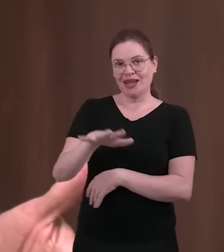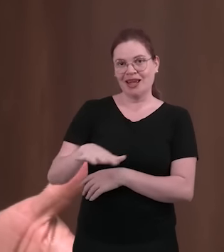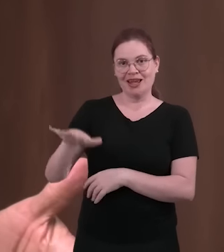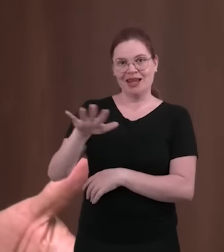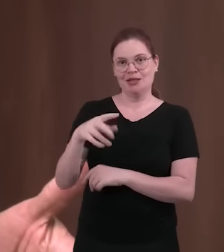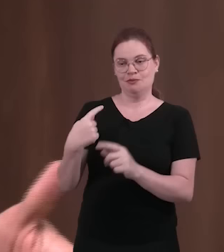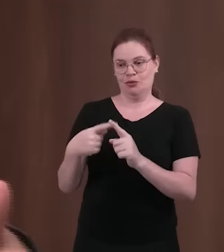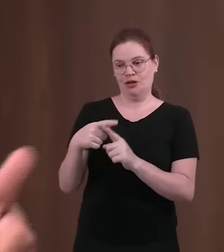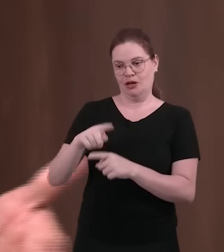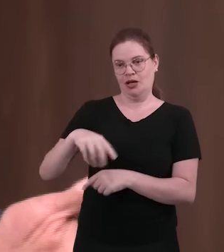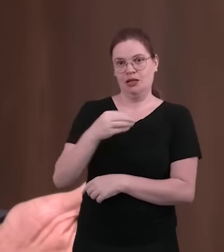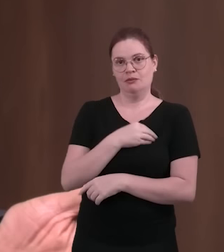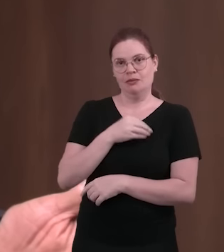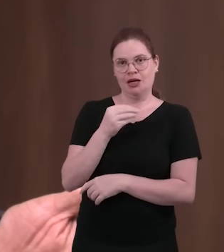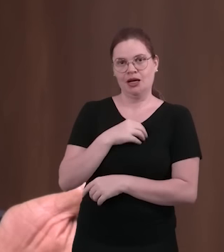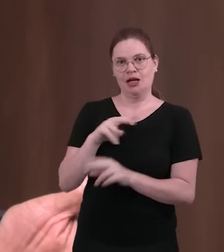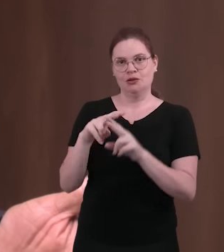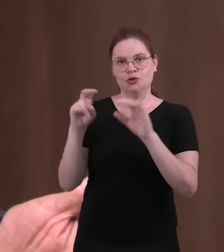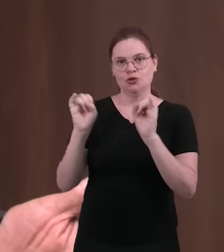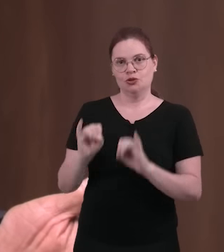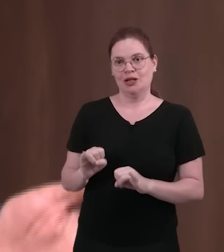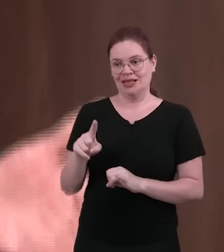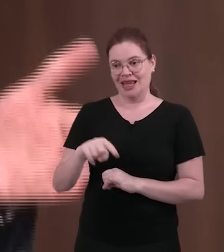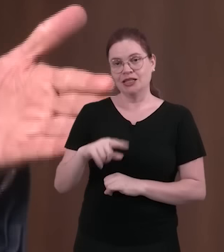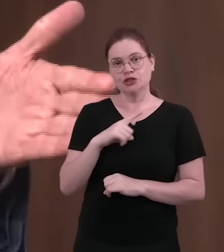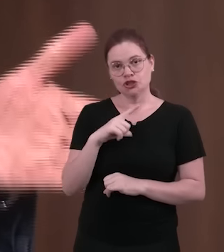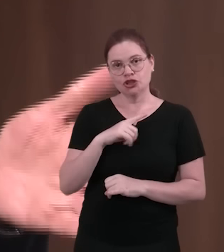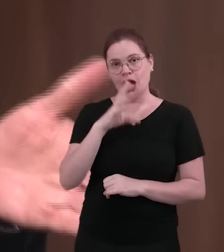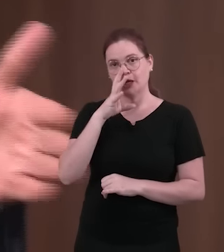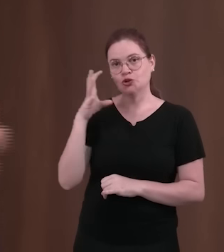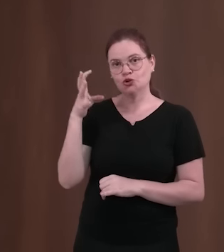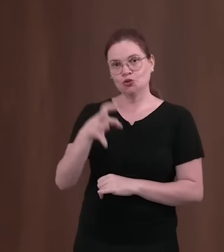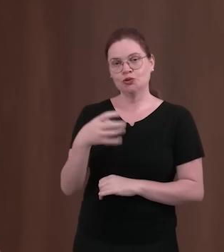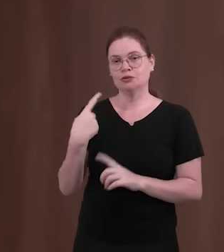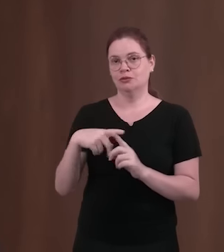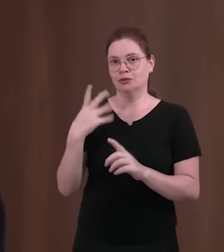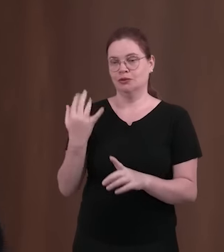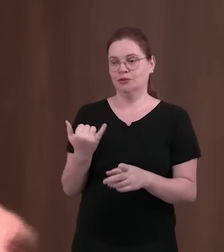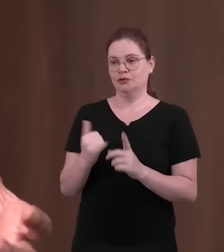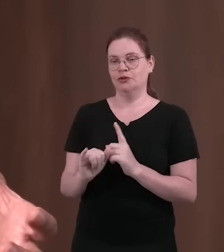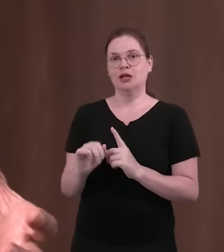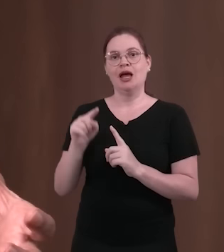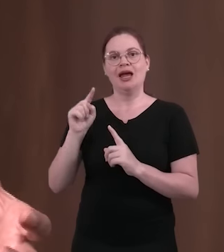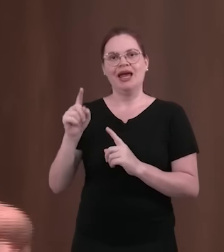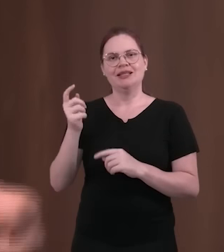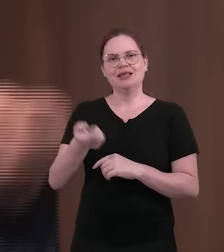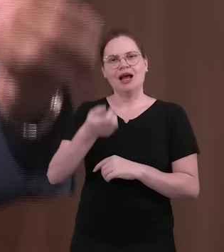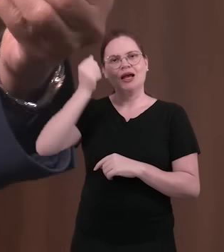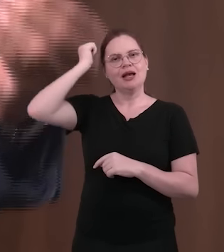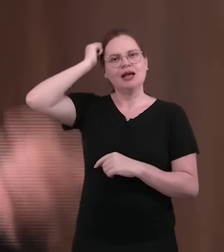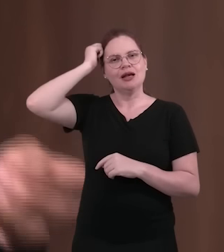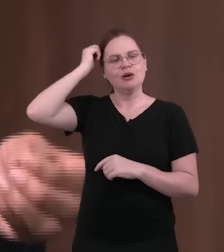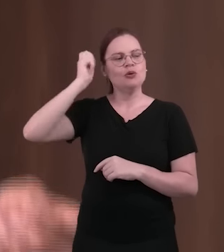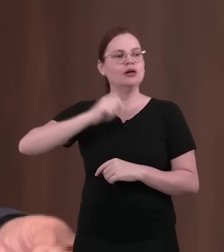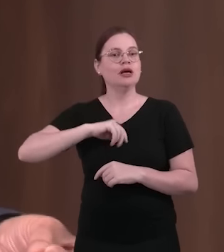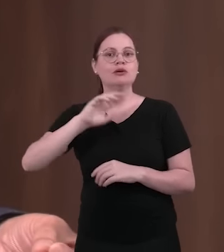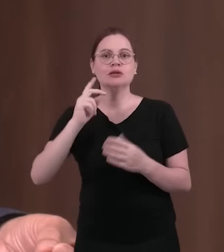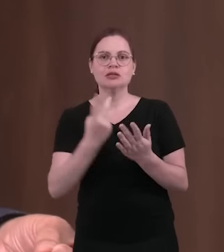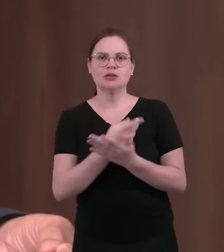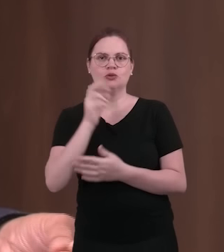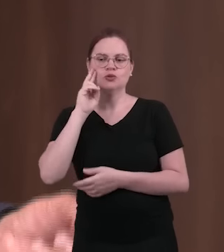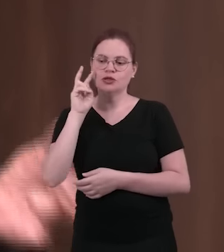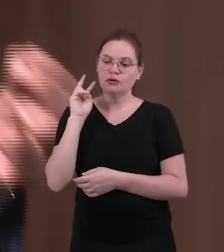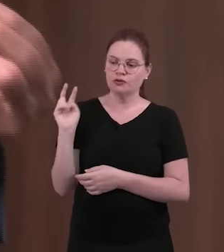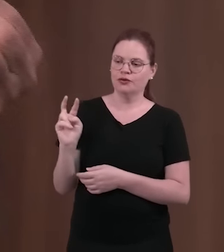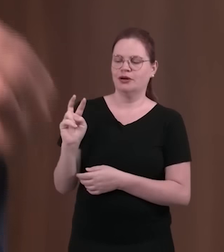causa do pecado, por causa da idolatria, trouxe uma bênção, o arrependimento. O arrependimento sempre trouxe uma